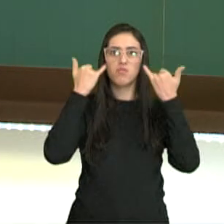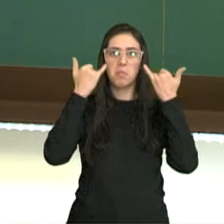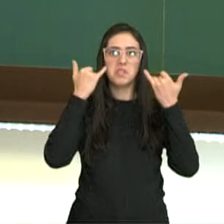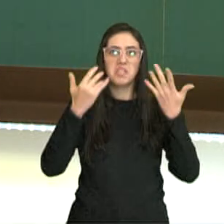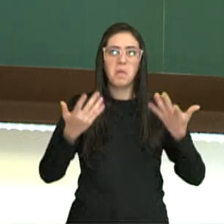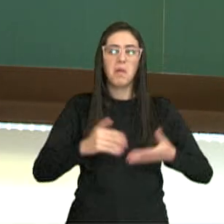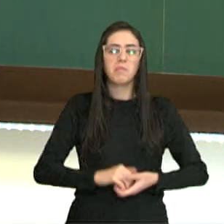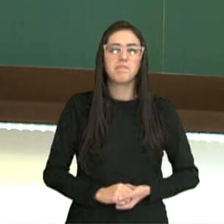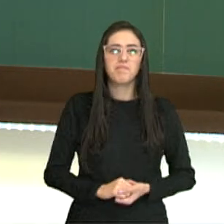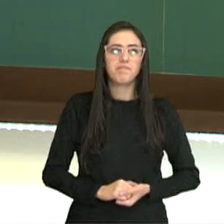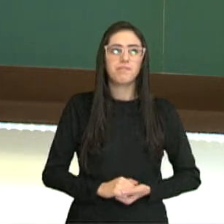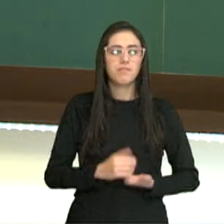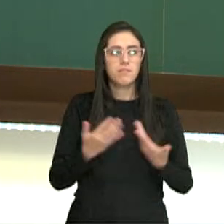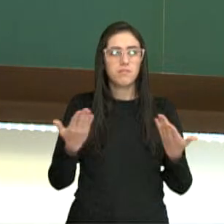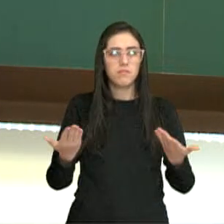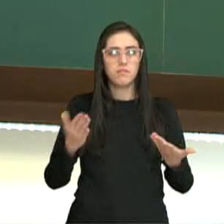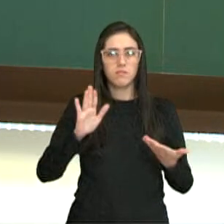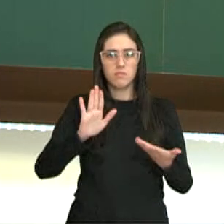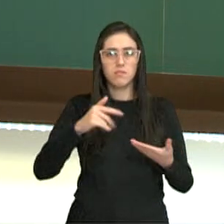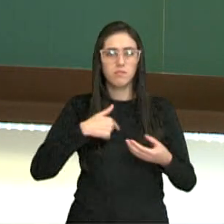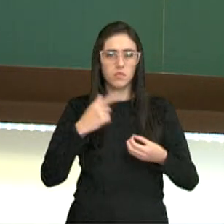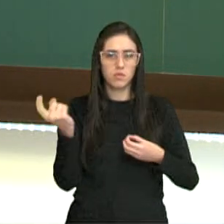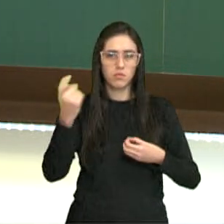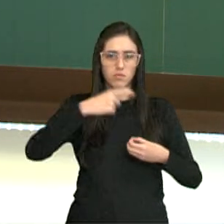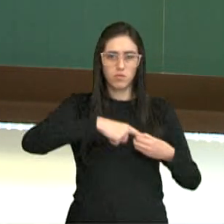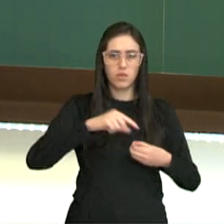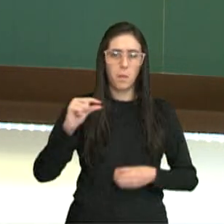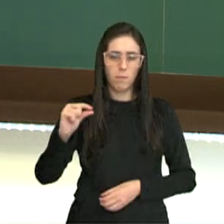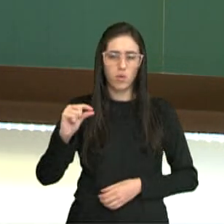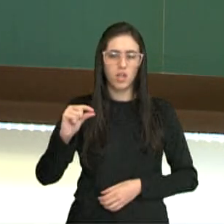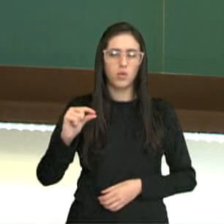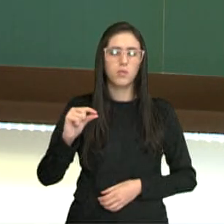bem, vamos só voltar um pouquinho aqui, ó. Olha,